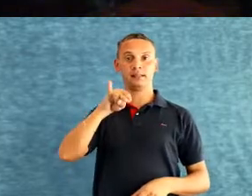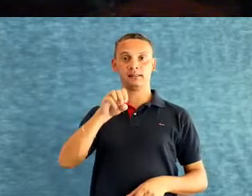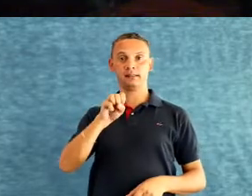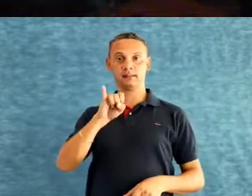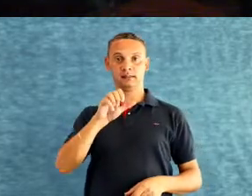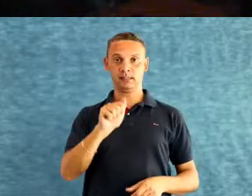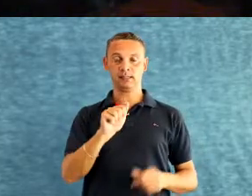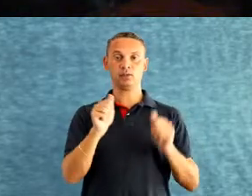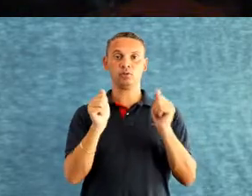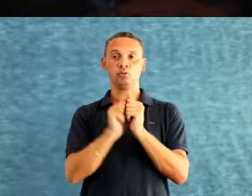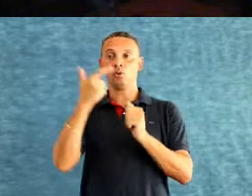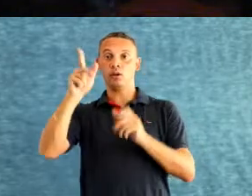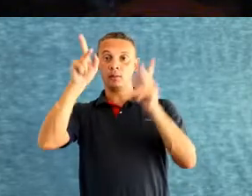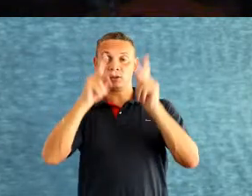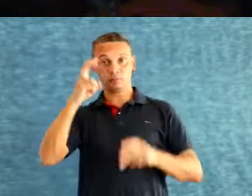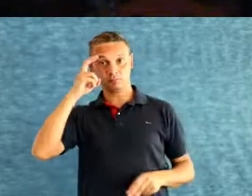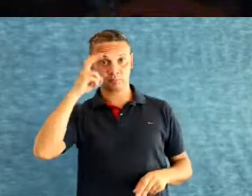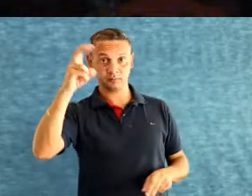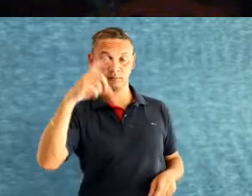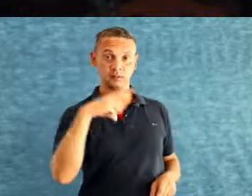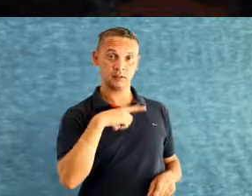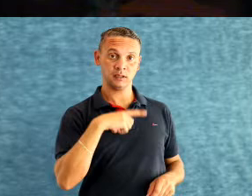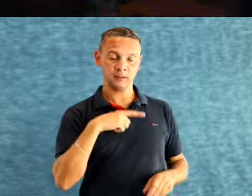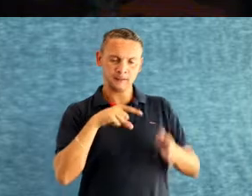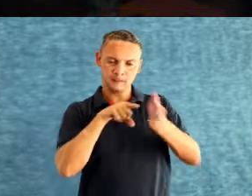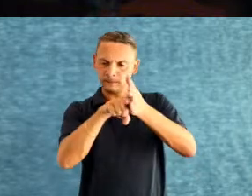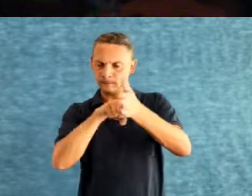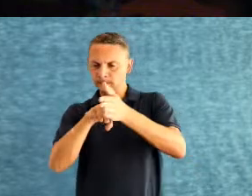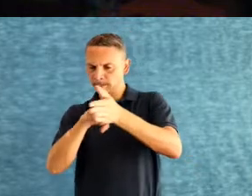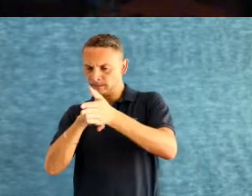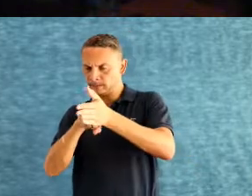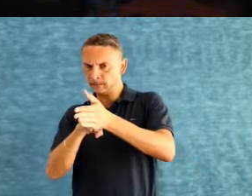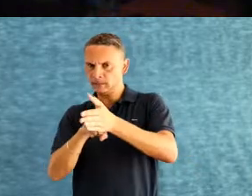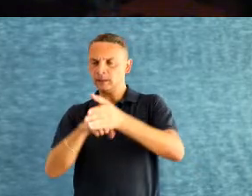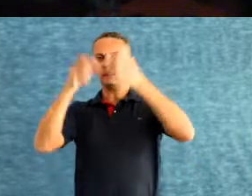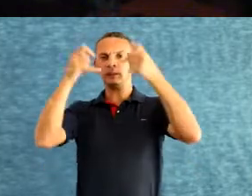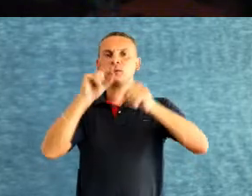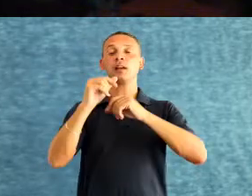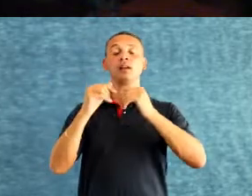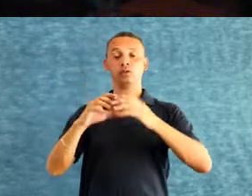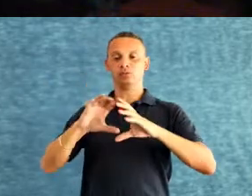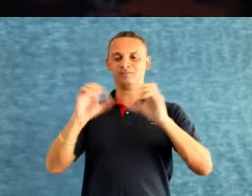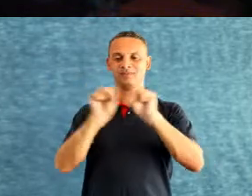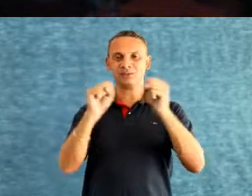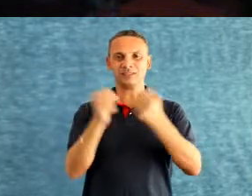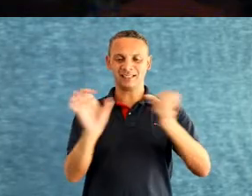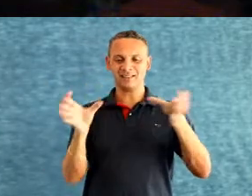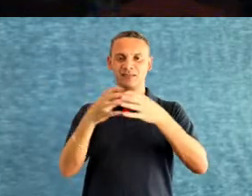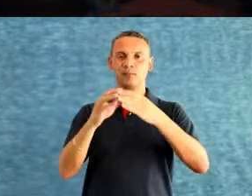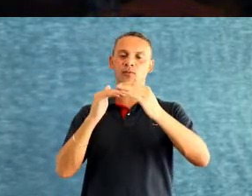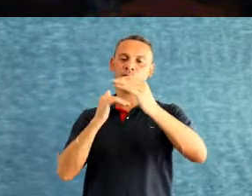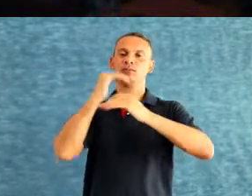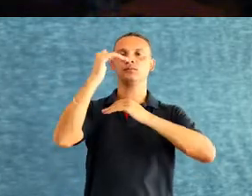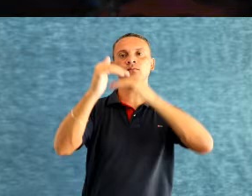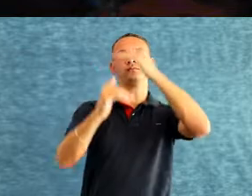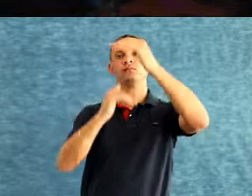intelectuais, defende a tese, neste livro e em outros, de que o progresso de uma sociedade depende da educação